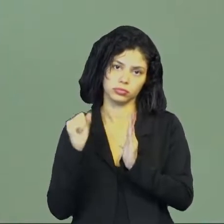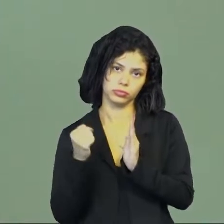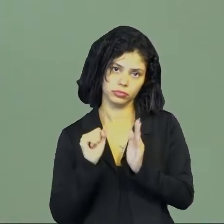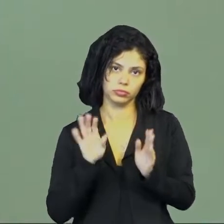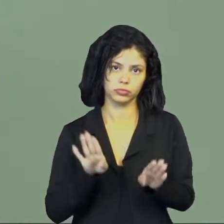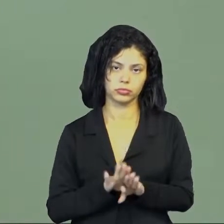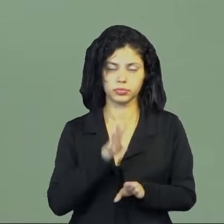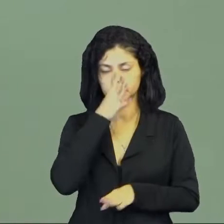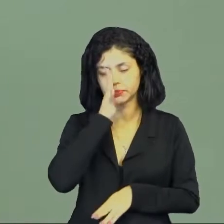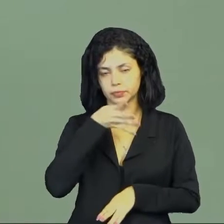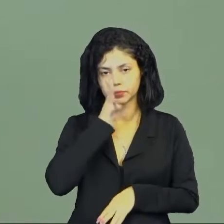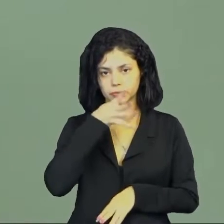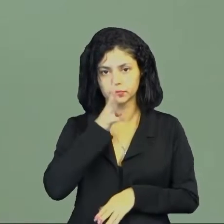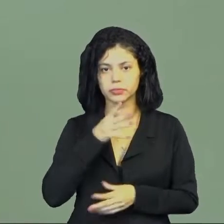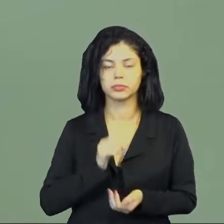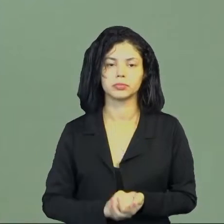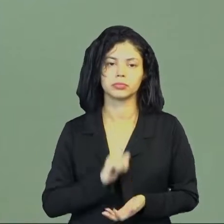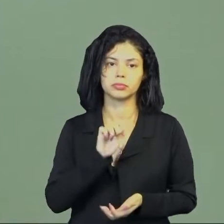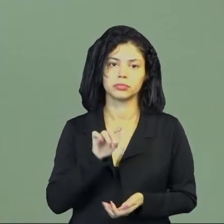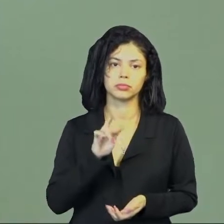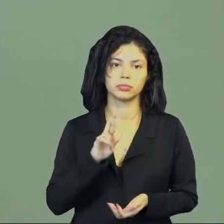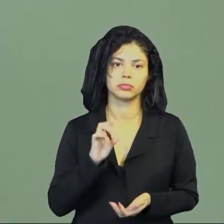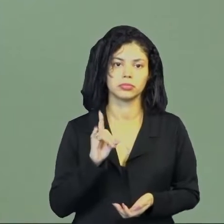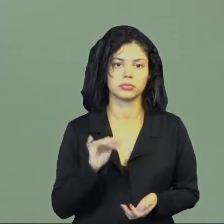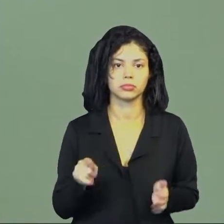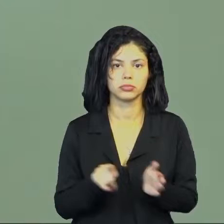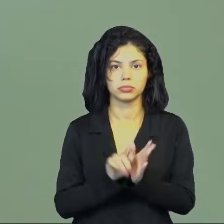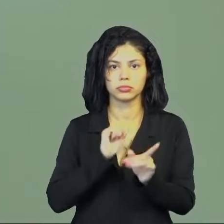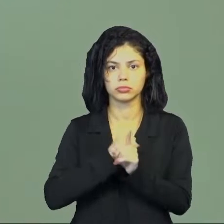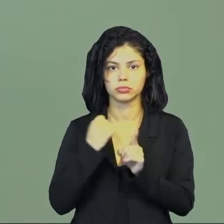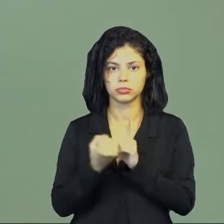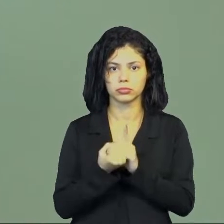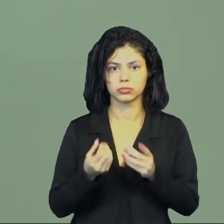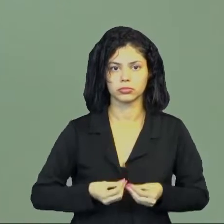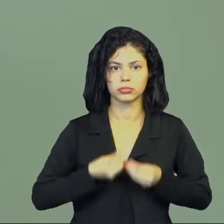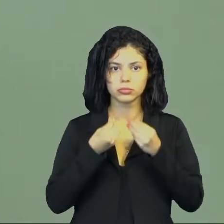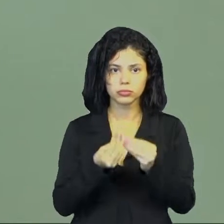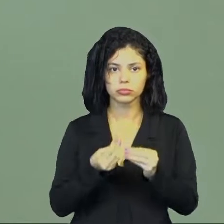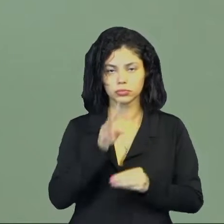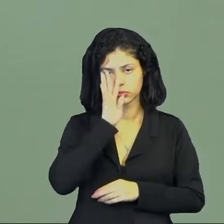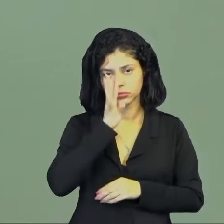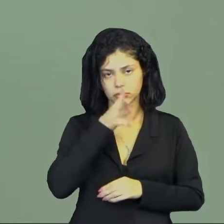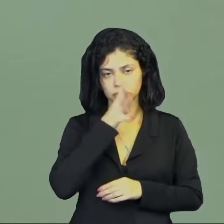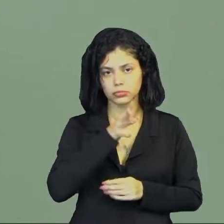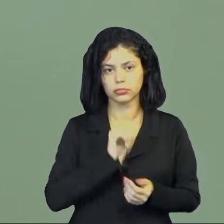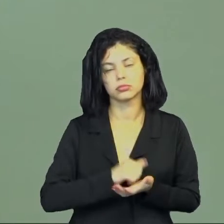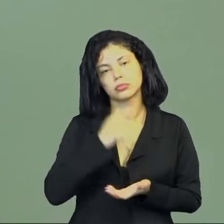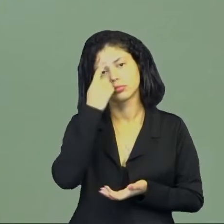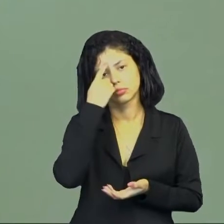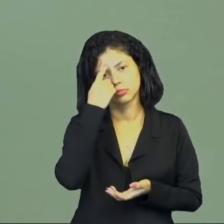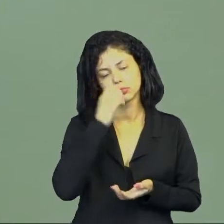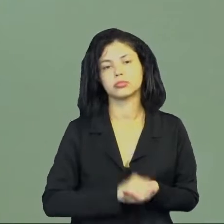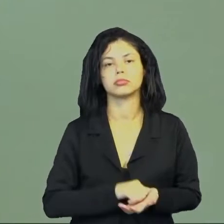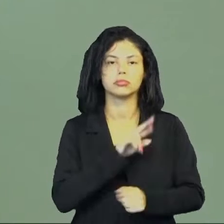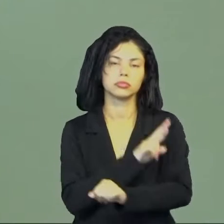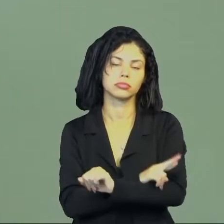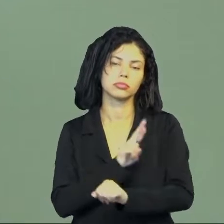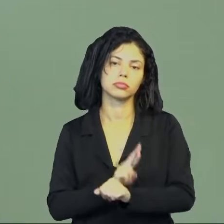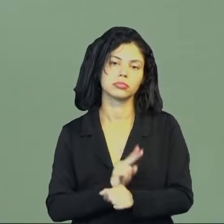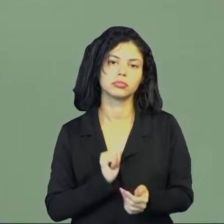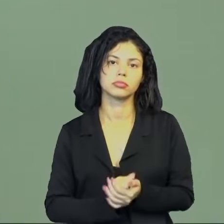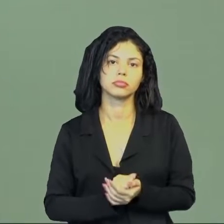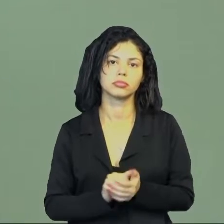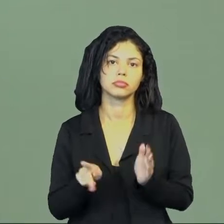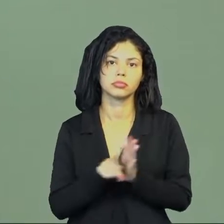e critica os alicerces da sociedade que estava dada. Critica ali o pensamento religioso, com